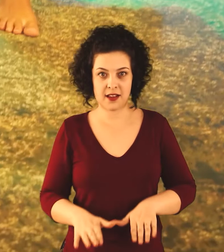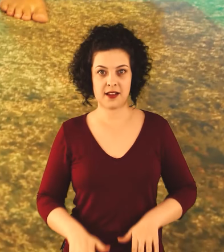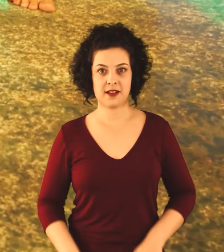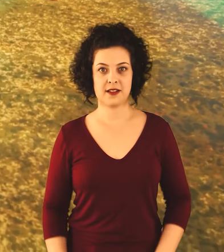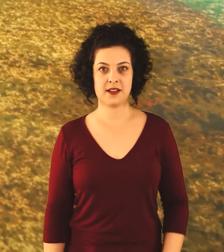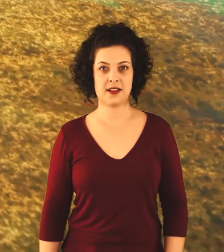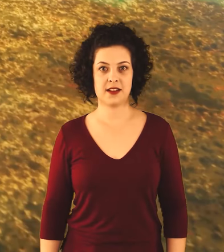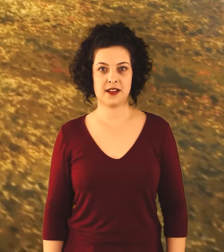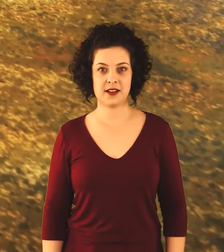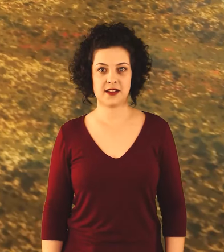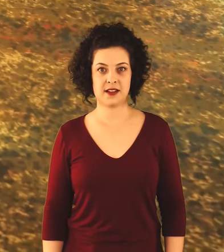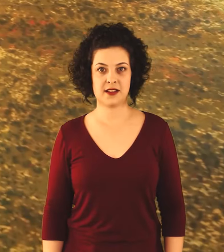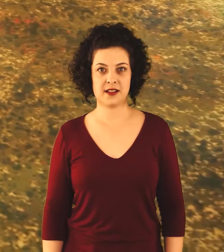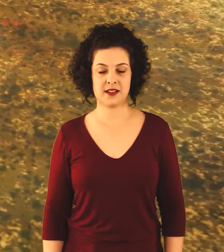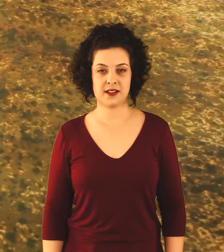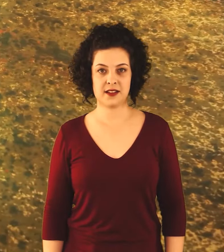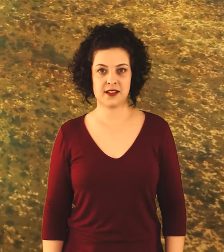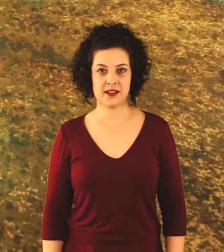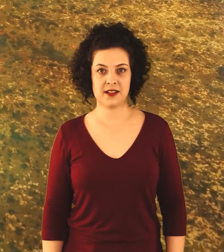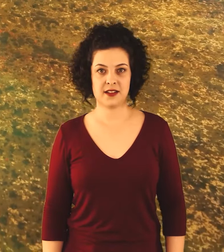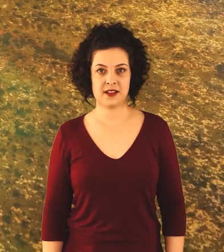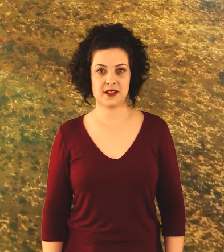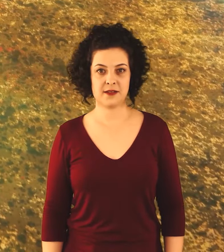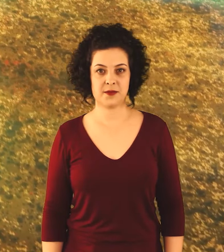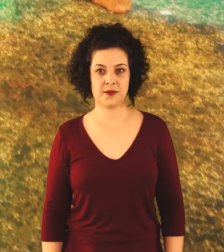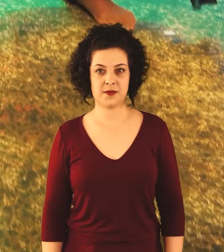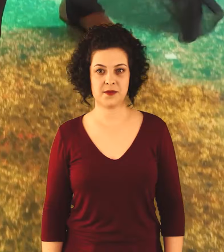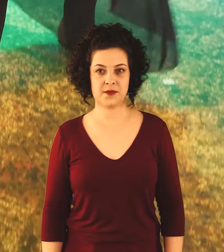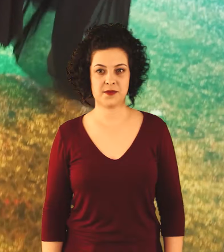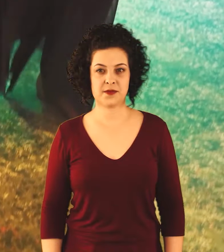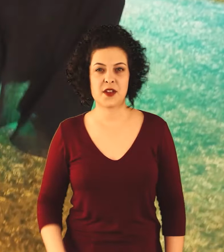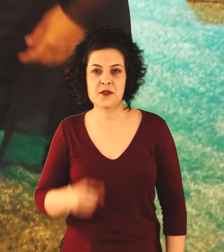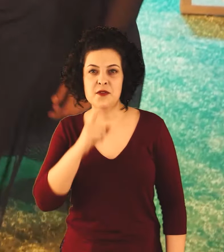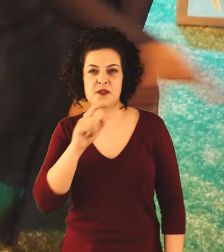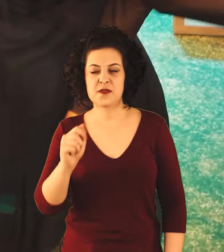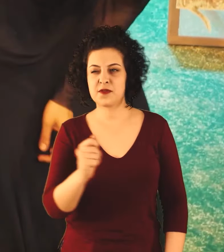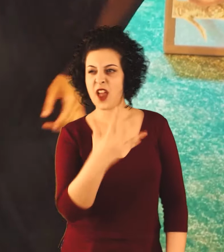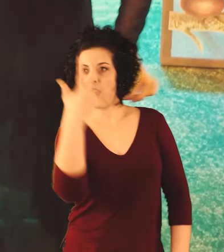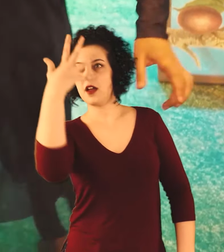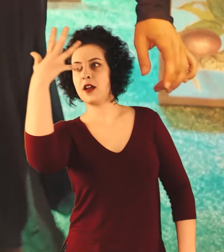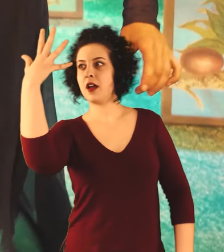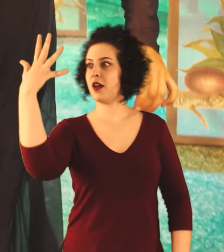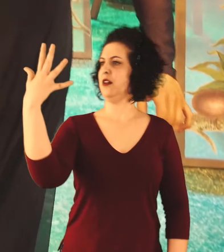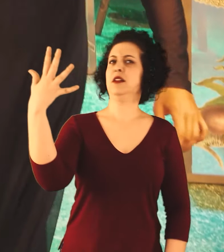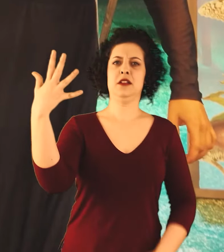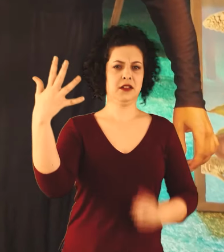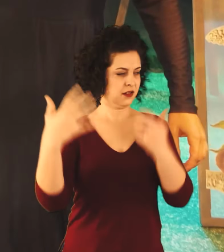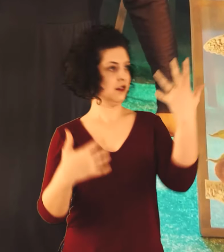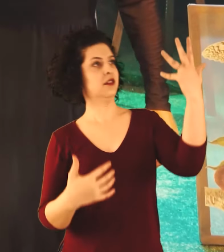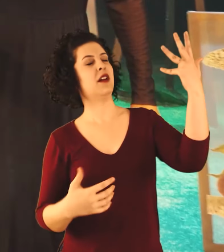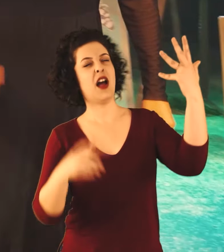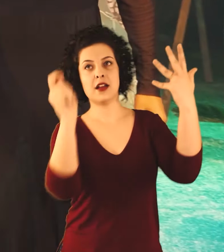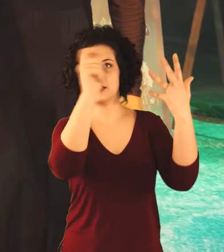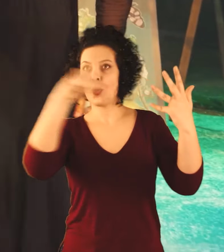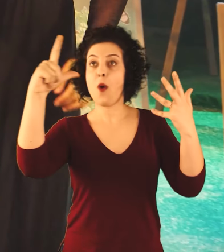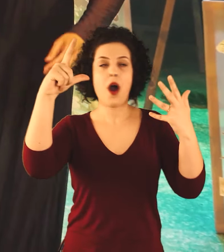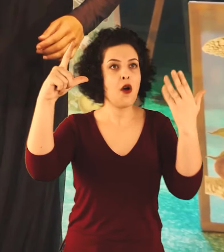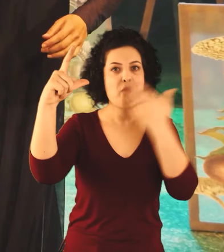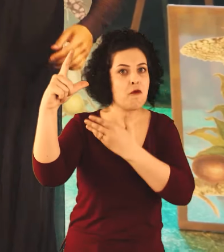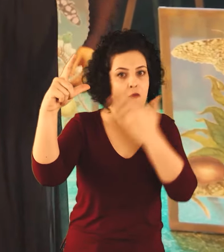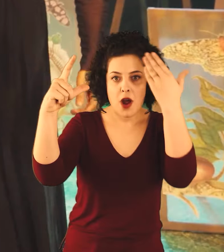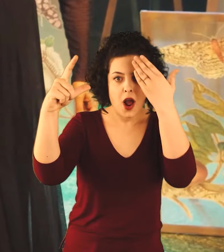afundando na areia imaginária. Dão um passo e outro. Eu sou um verde novo que invade os olhos dela. Eu sou o azul do céu